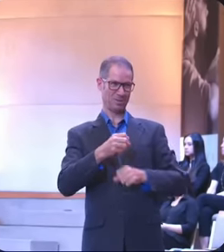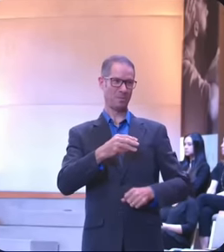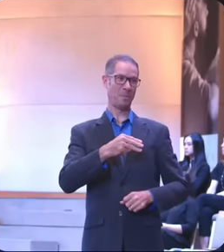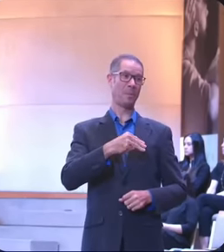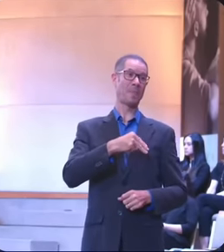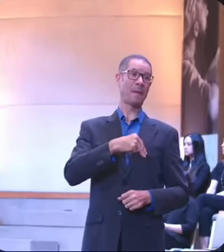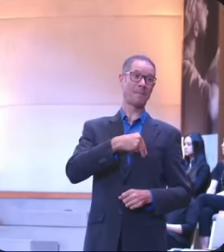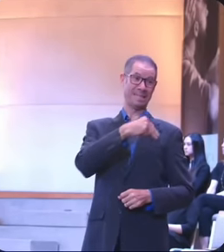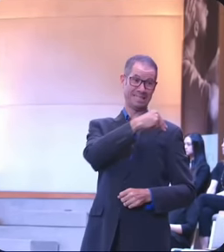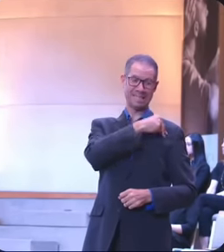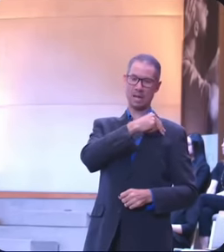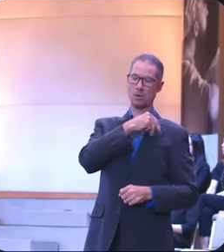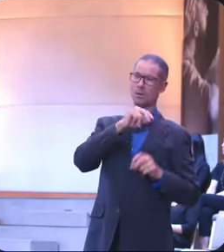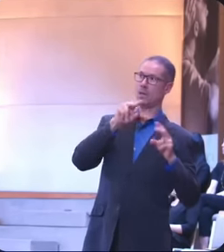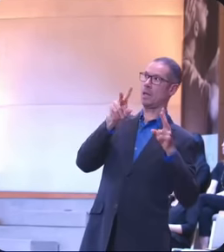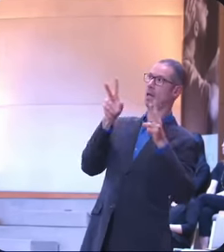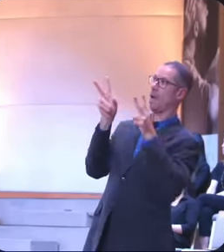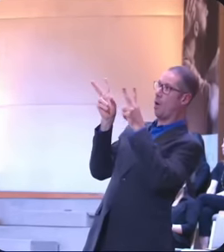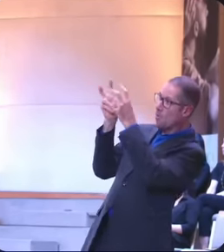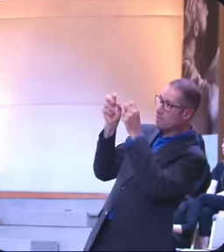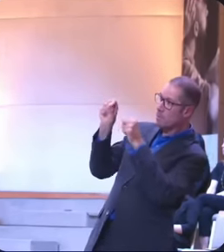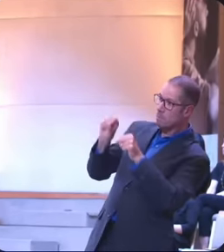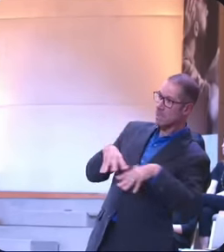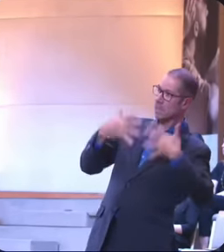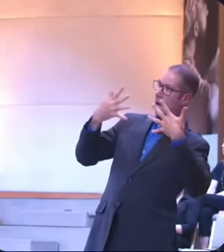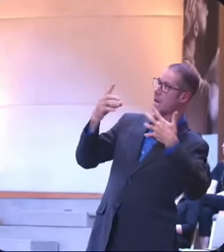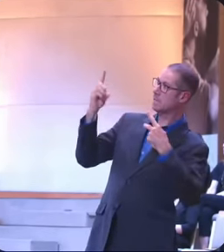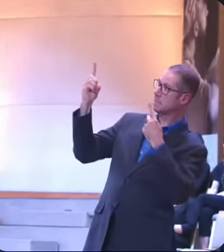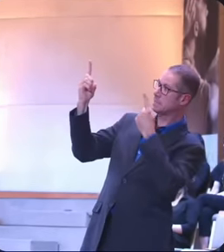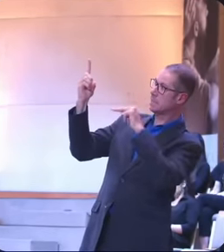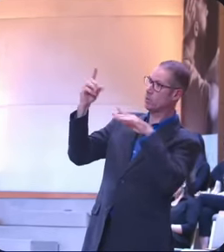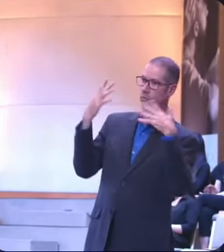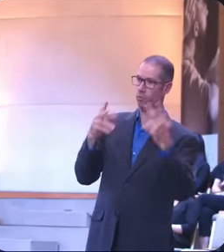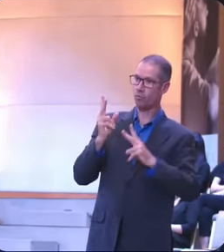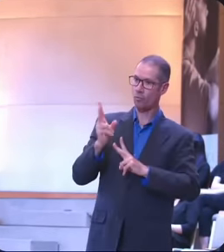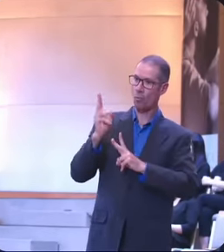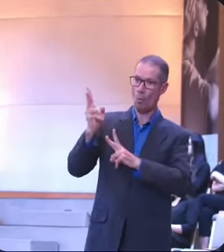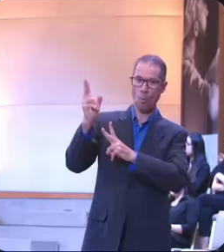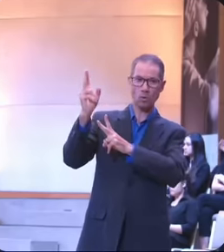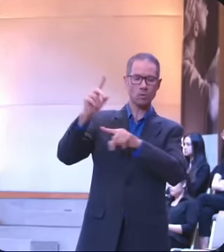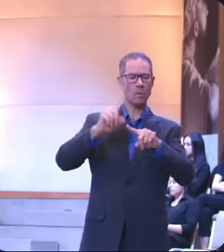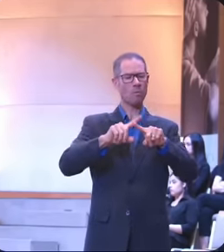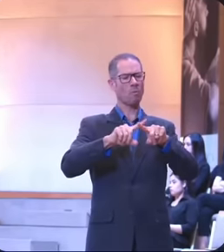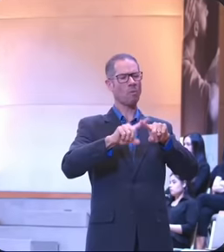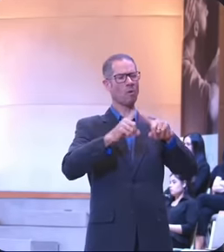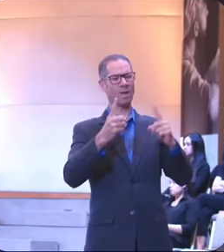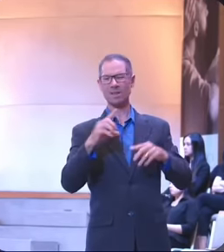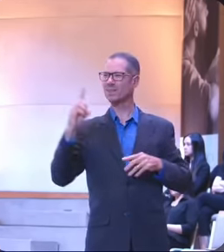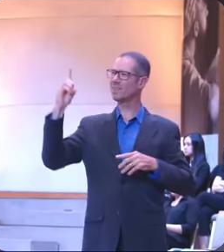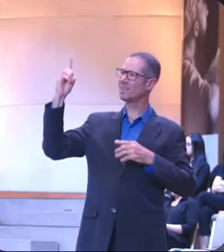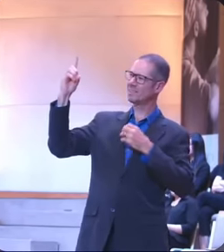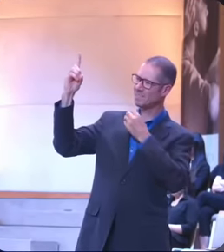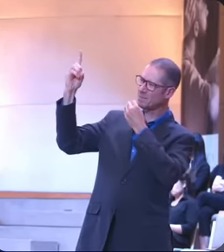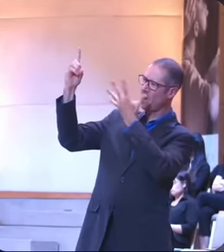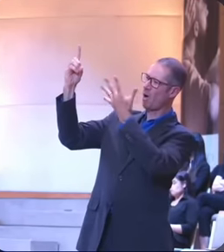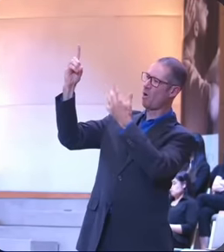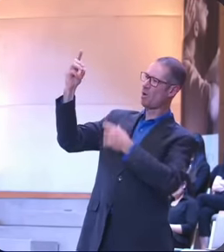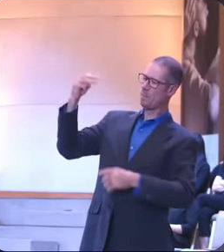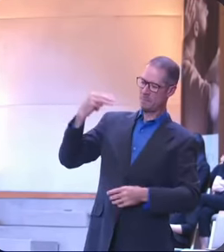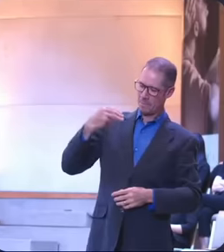Deus, e continuo vendo de milagre de Deus. Por quê? Porque Deus é bom e